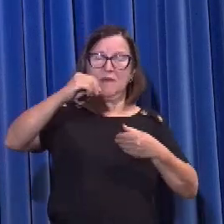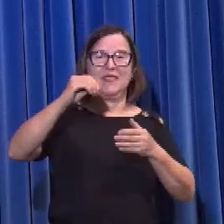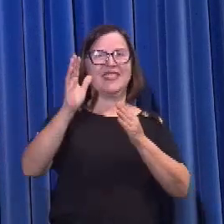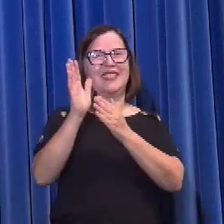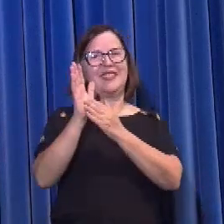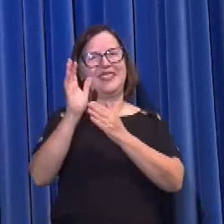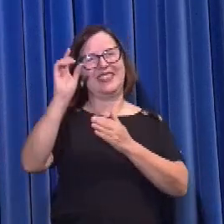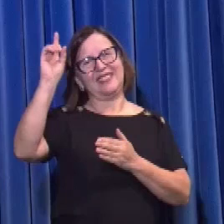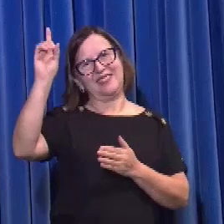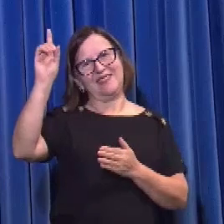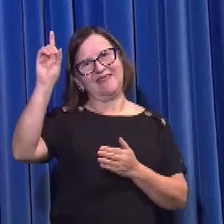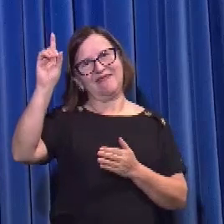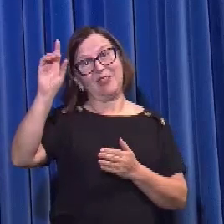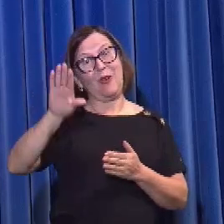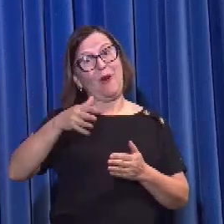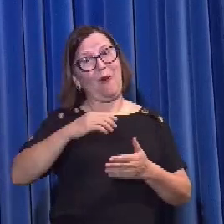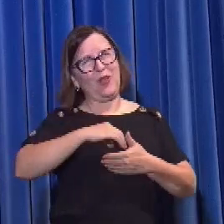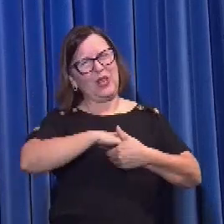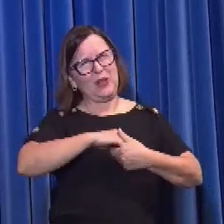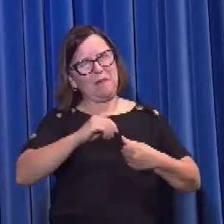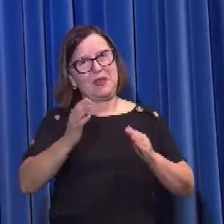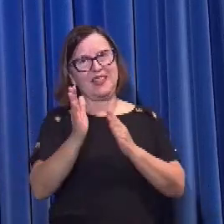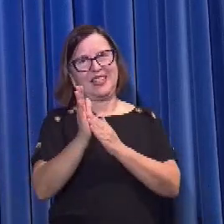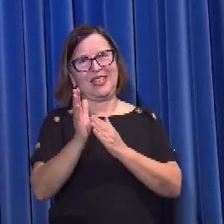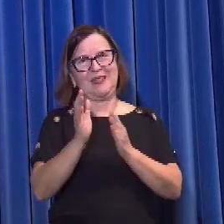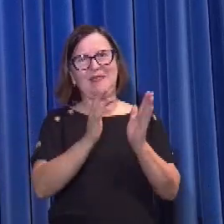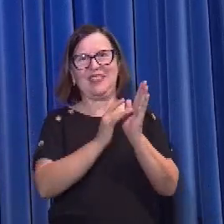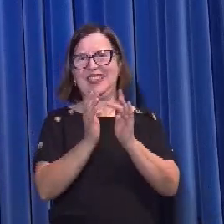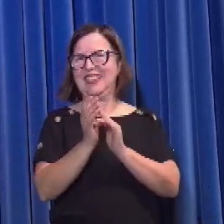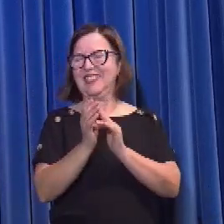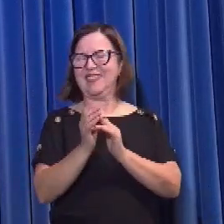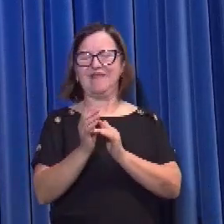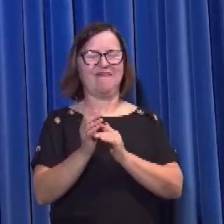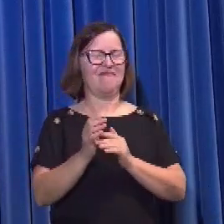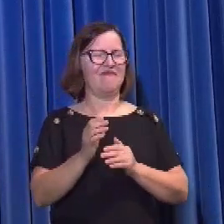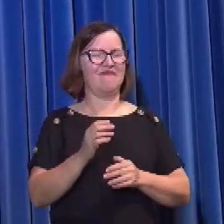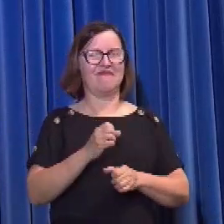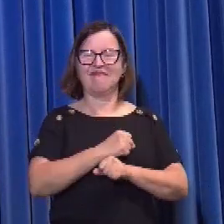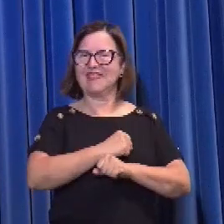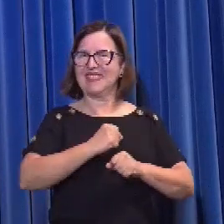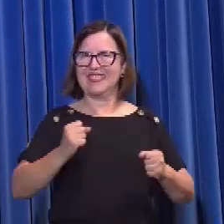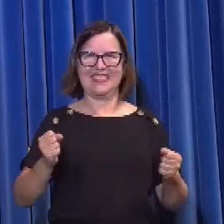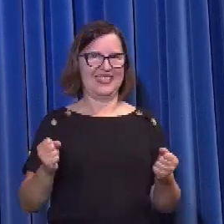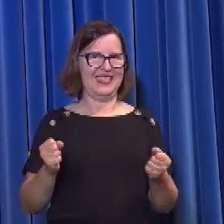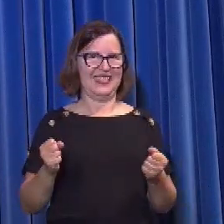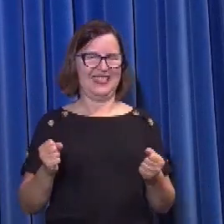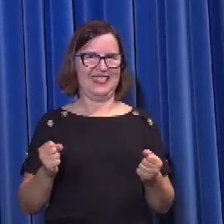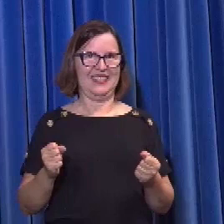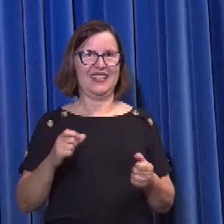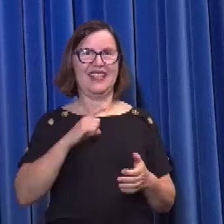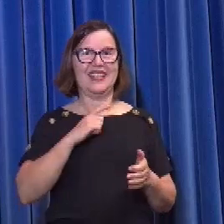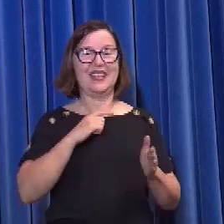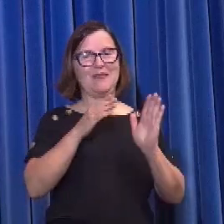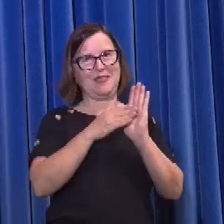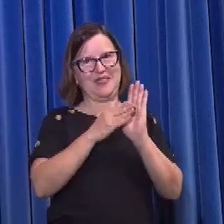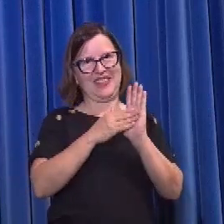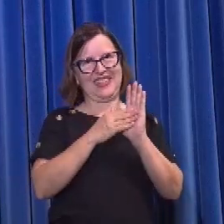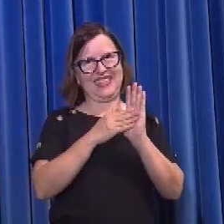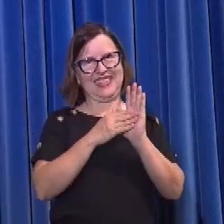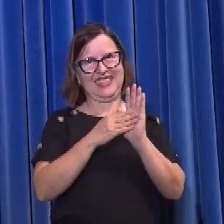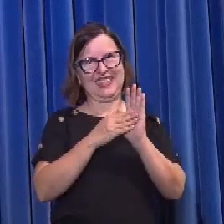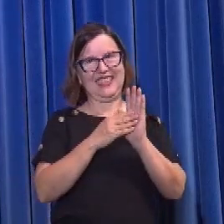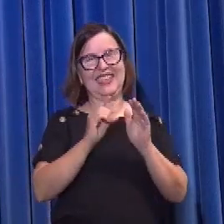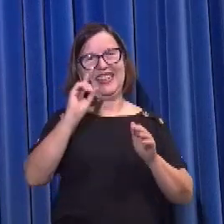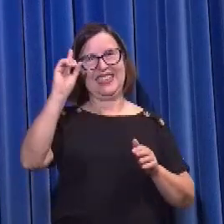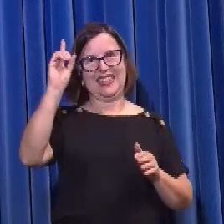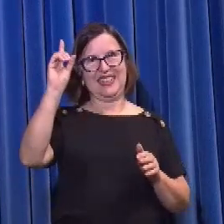Deus ou arrebatado de Jesus Cristo. Em hipótese alguma. Existe um propósito e Ele